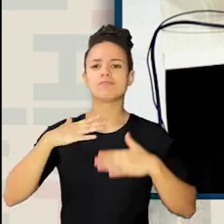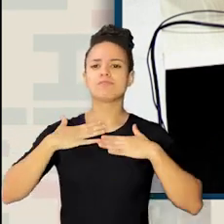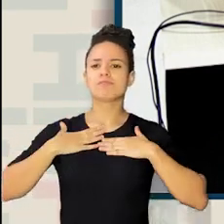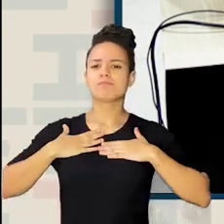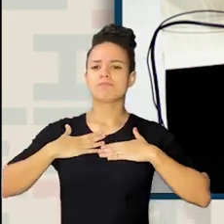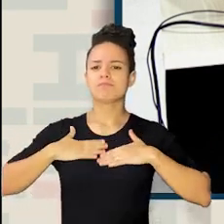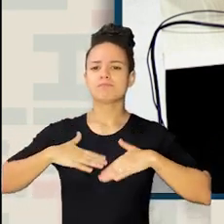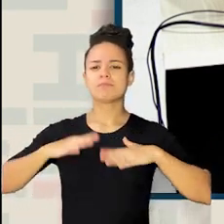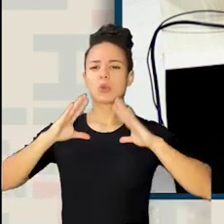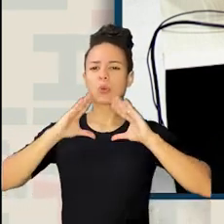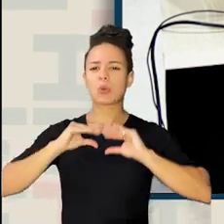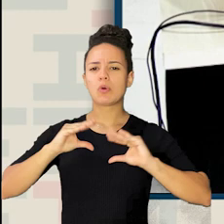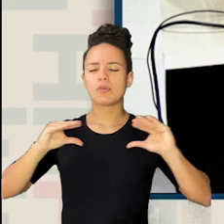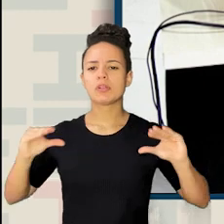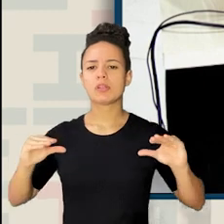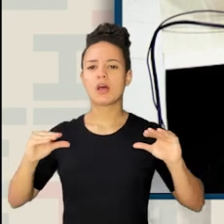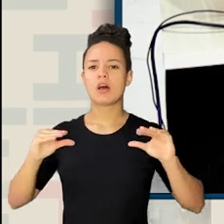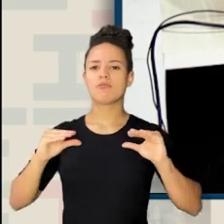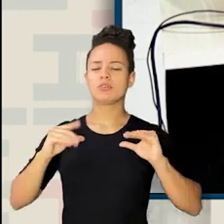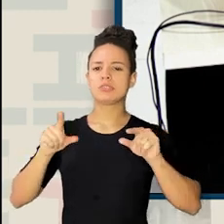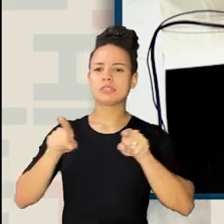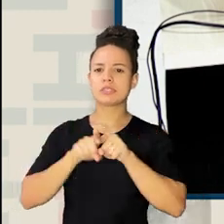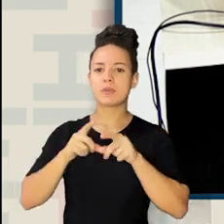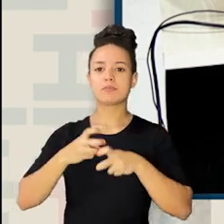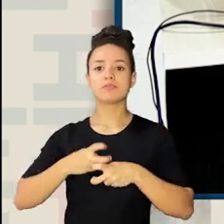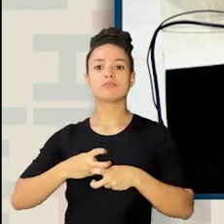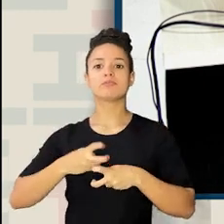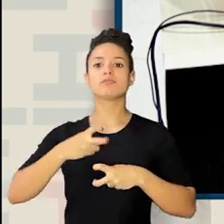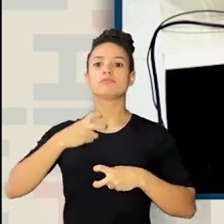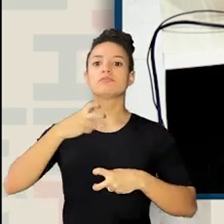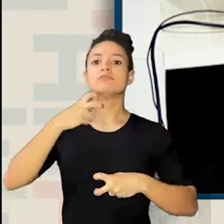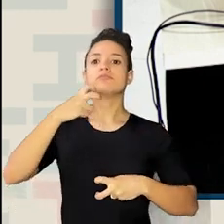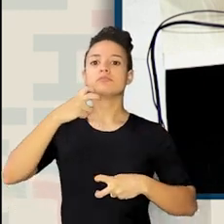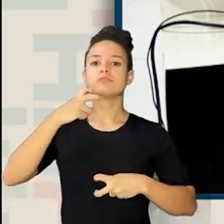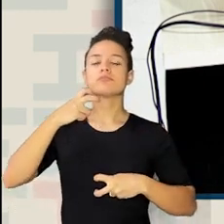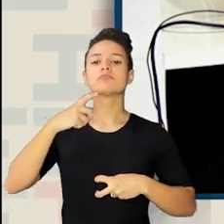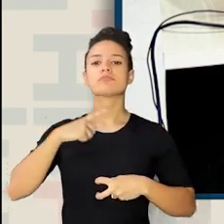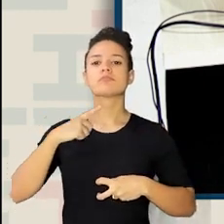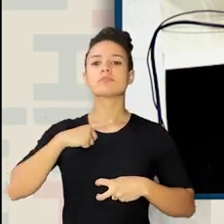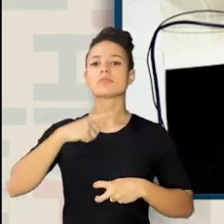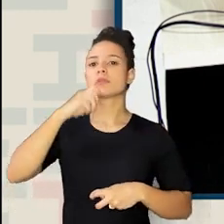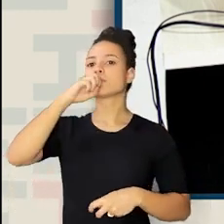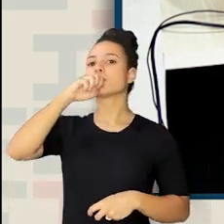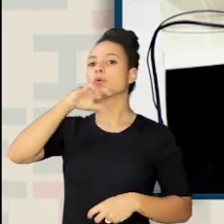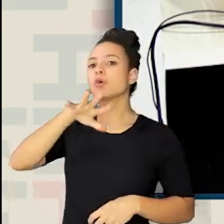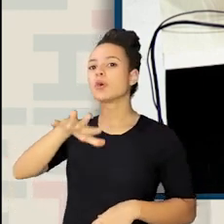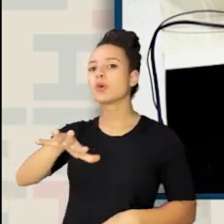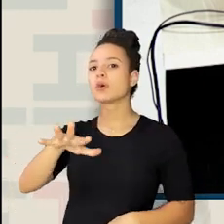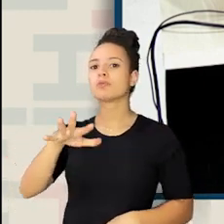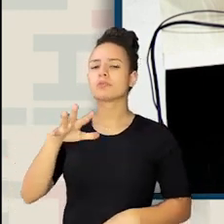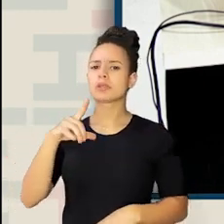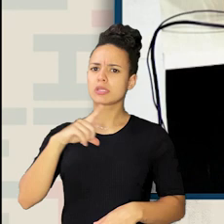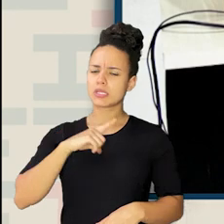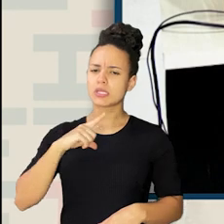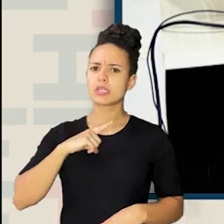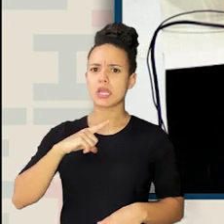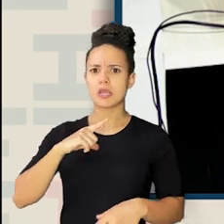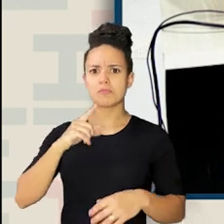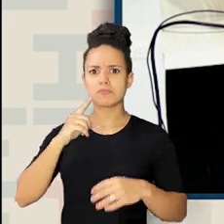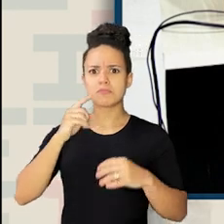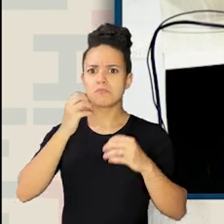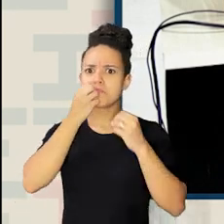relaxado, alongado, com uma postura que vai gerar um som com uma boa energia, com uma